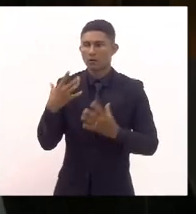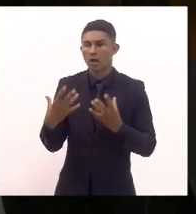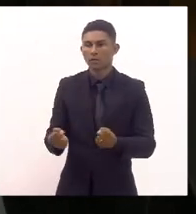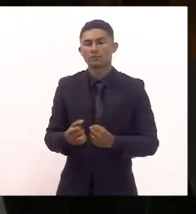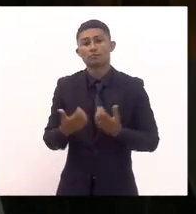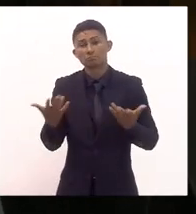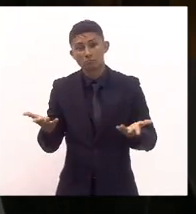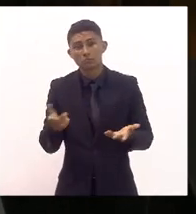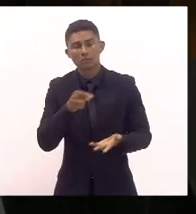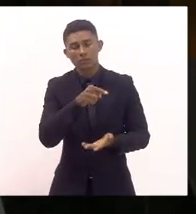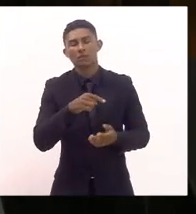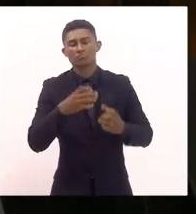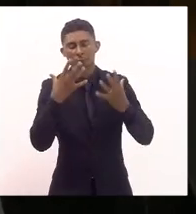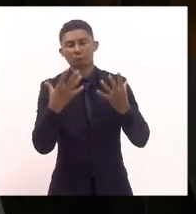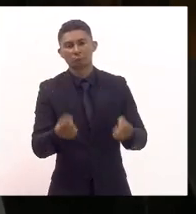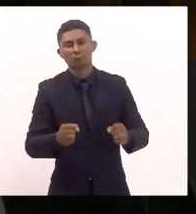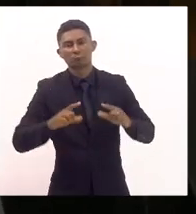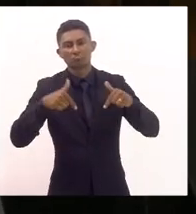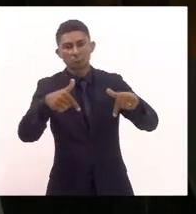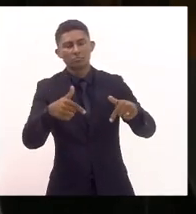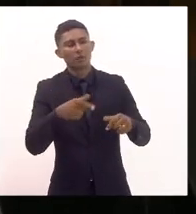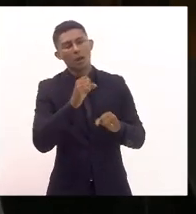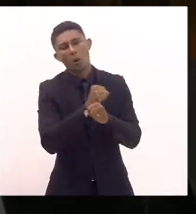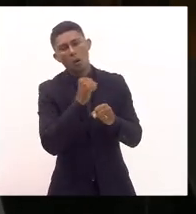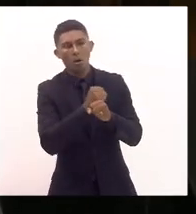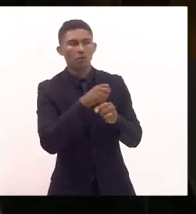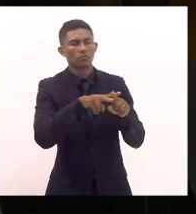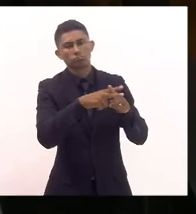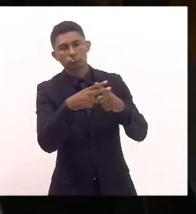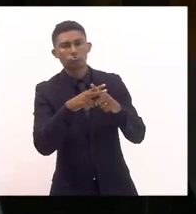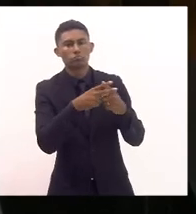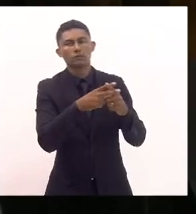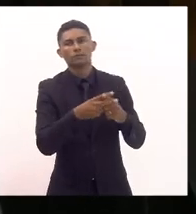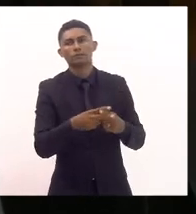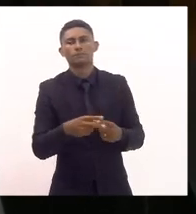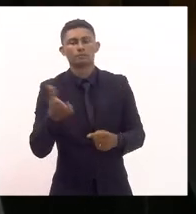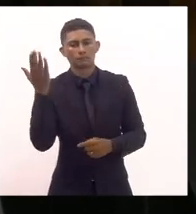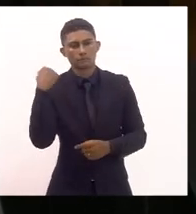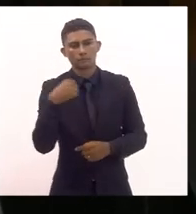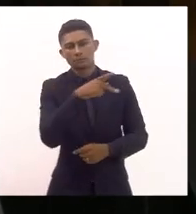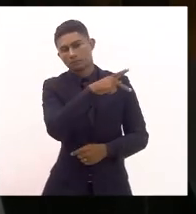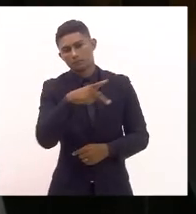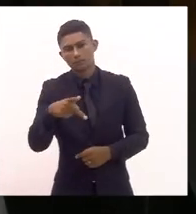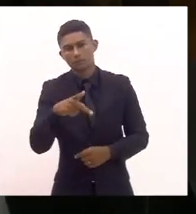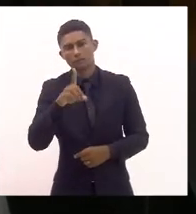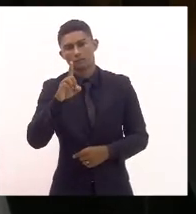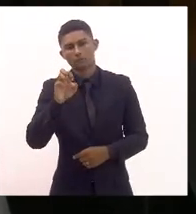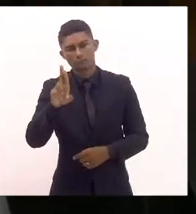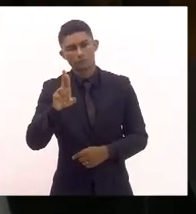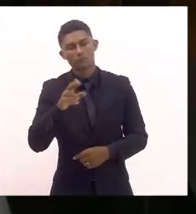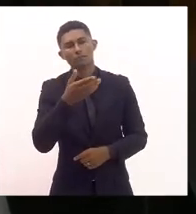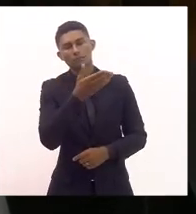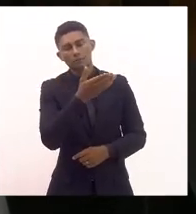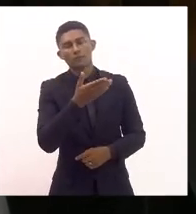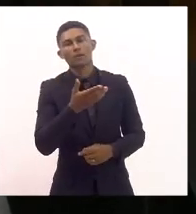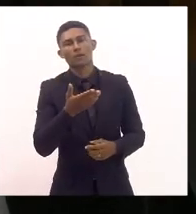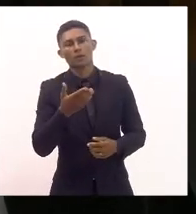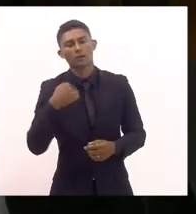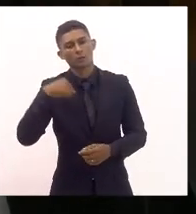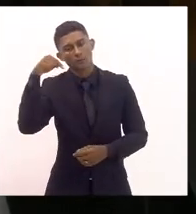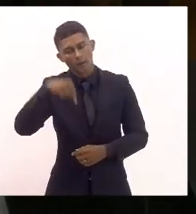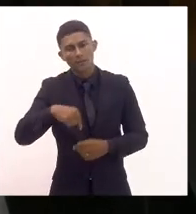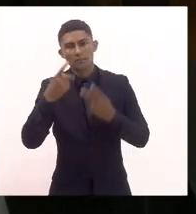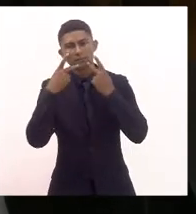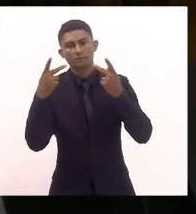e realmente fez e essa obra tá maravilhosa o presidente é Essa época o atual presidente Dr eu queria que